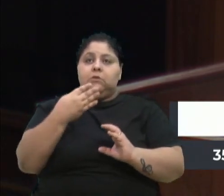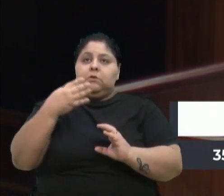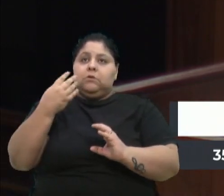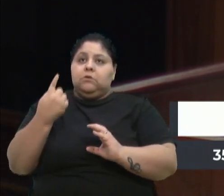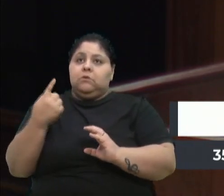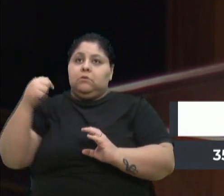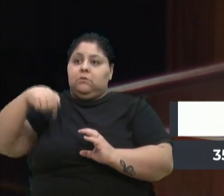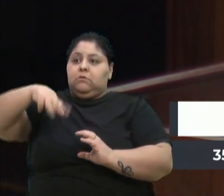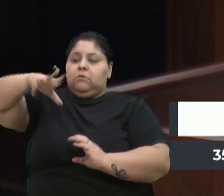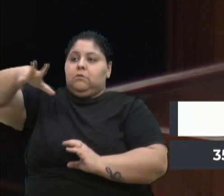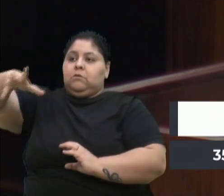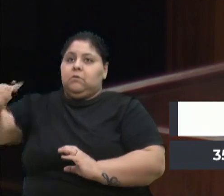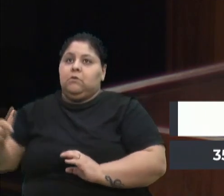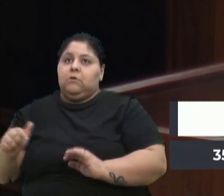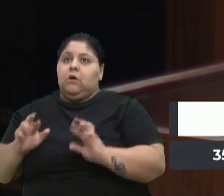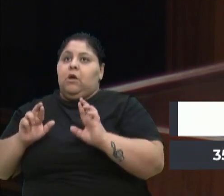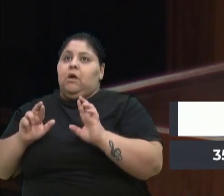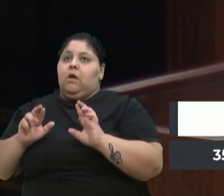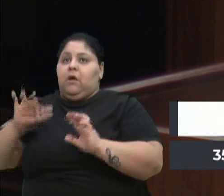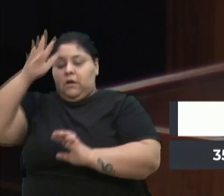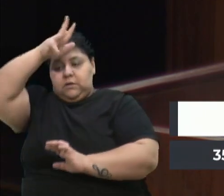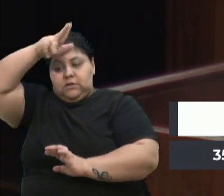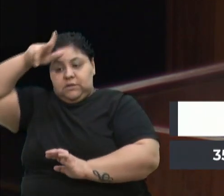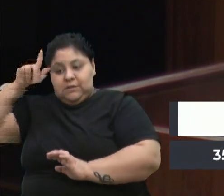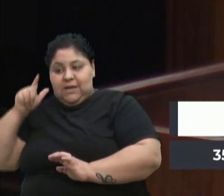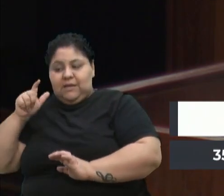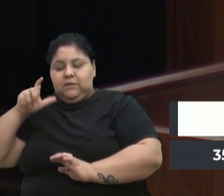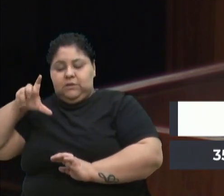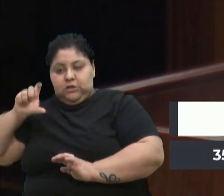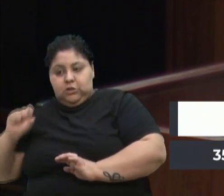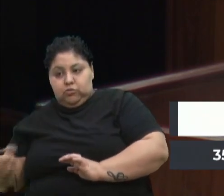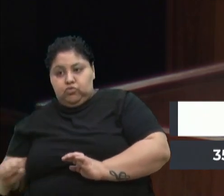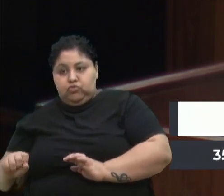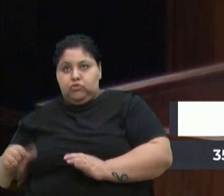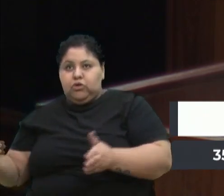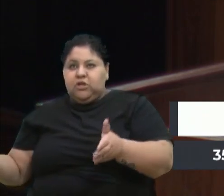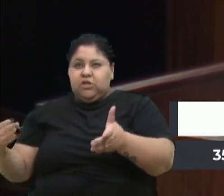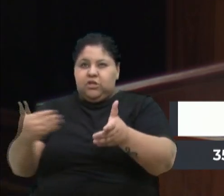de reais aos municípios da região sul, afetados pelas fortes chuvas.